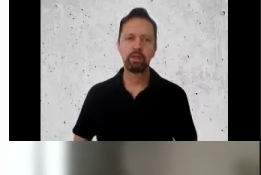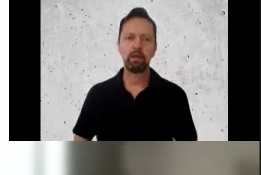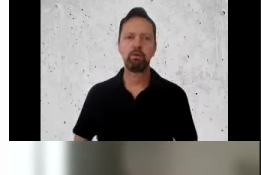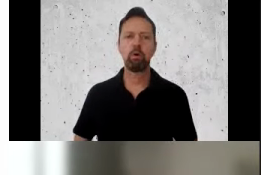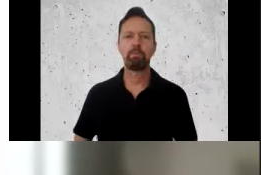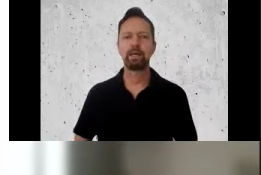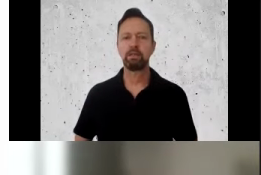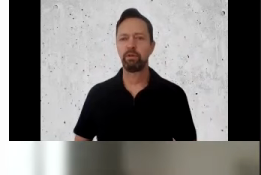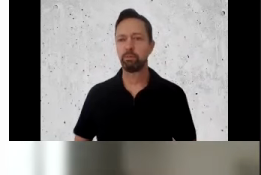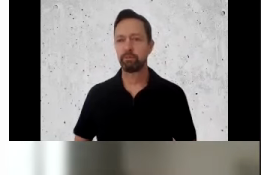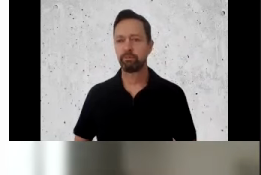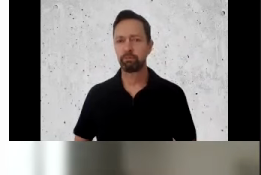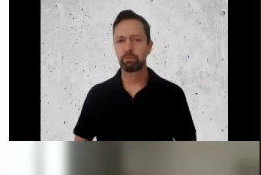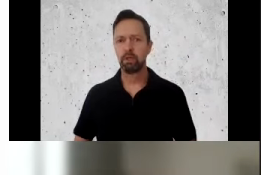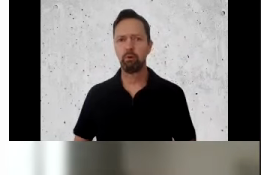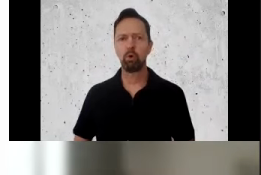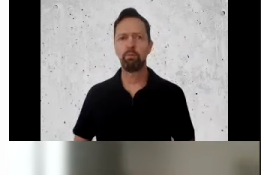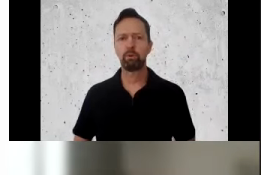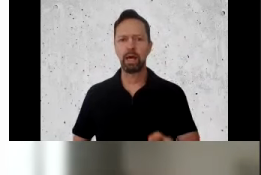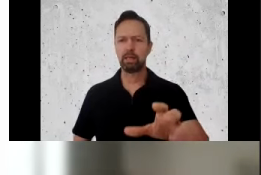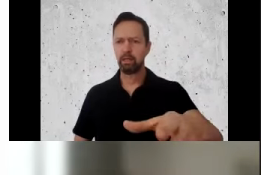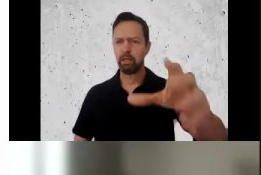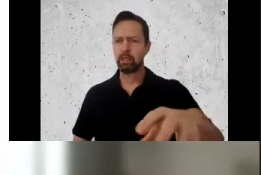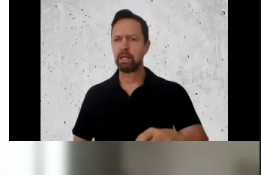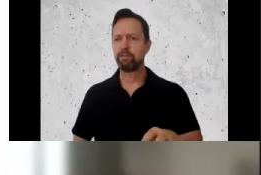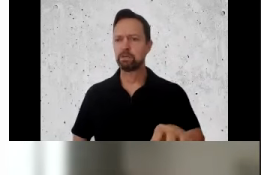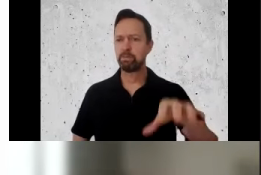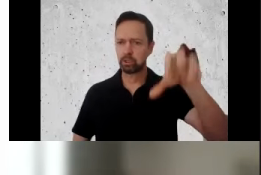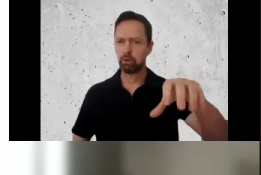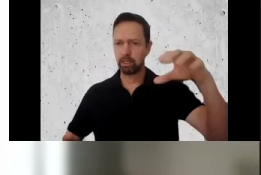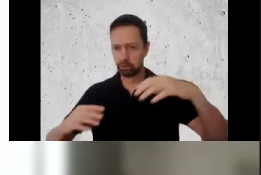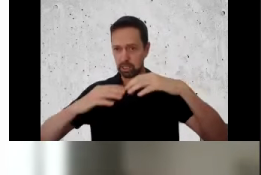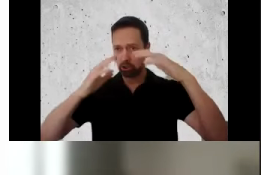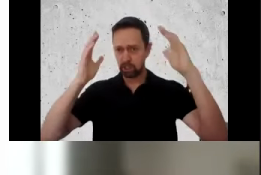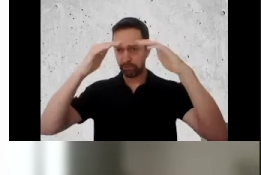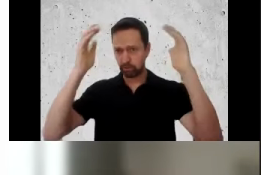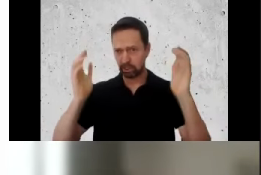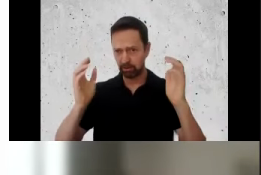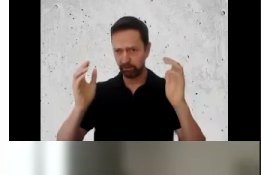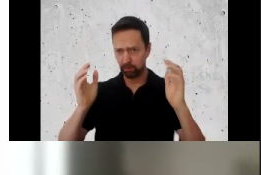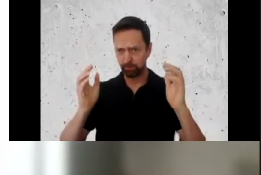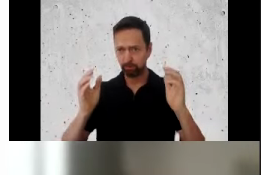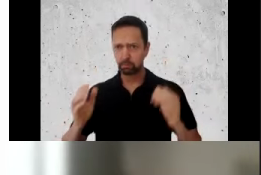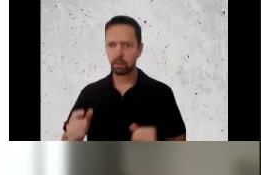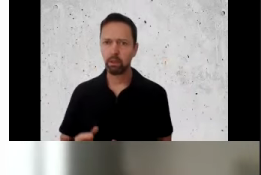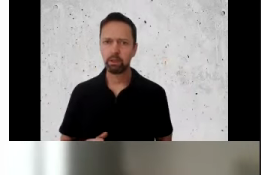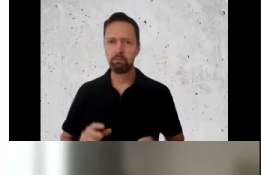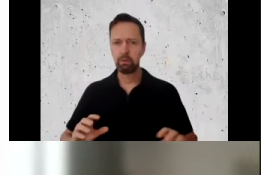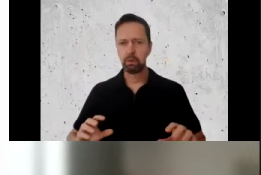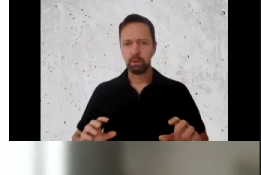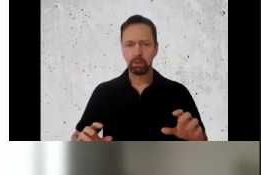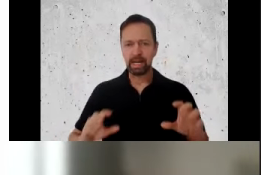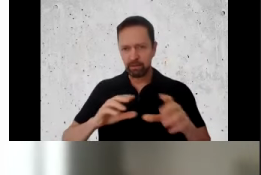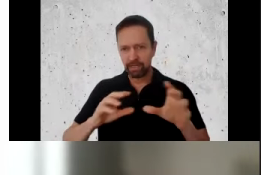que eu vou comprar essa firma. Eu compro ela e ela faz parte agora, eu estendi a fronteira da firma.